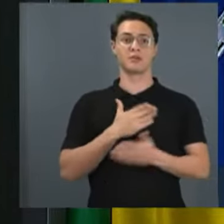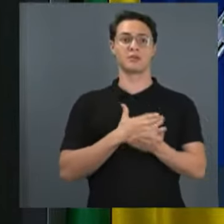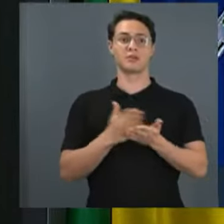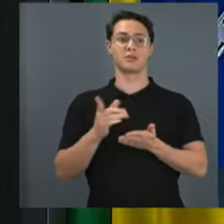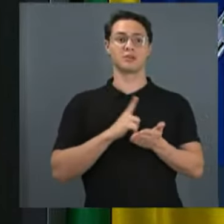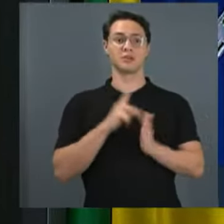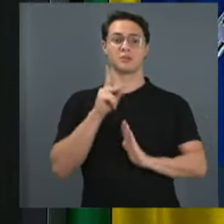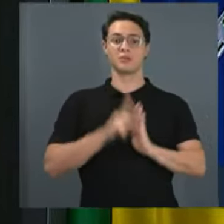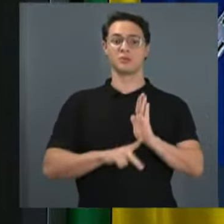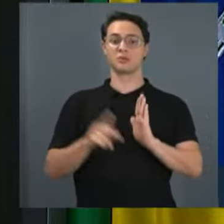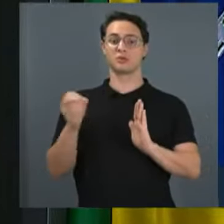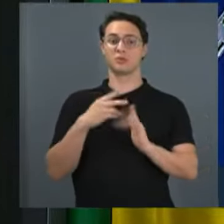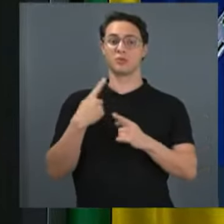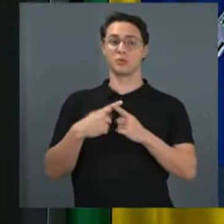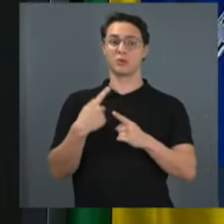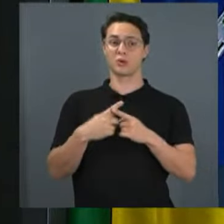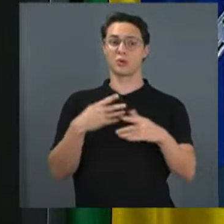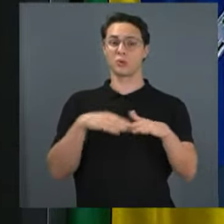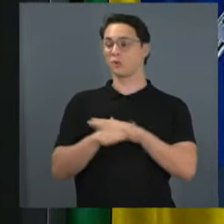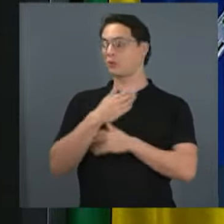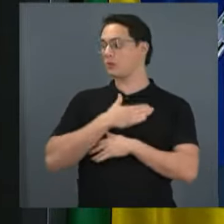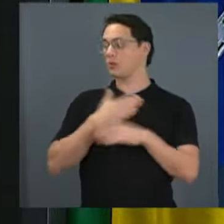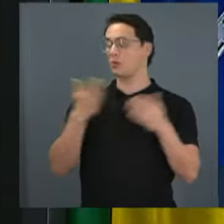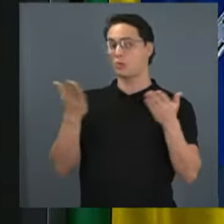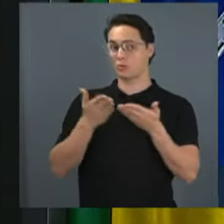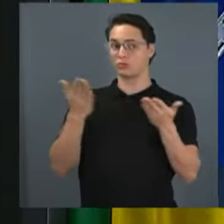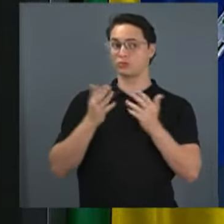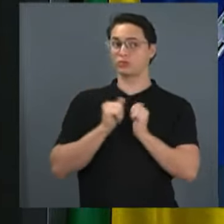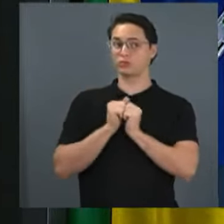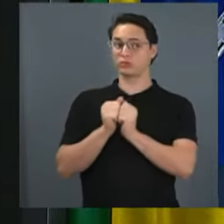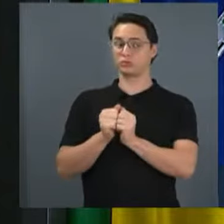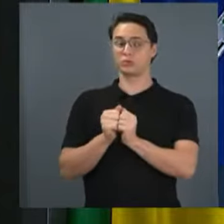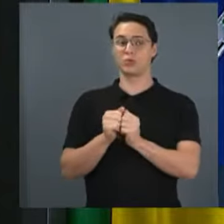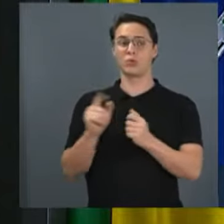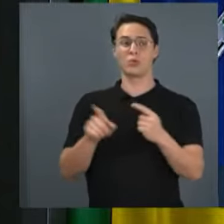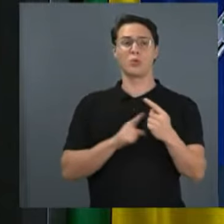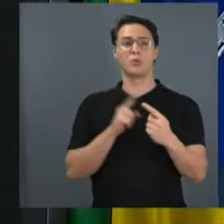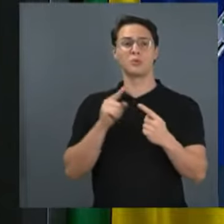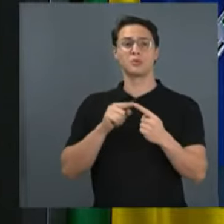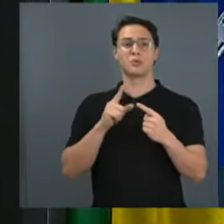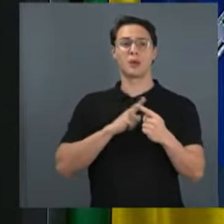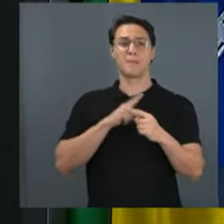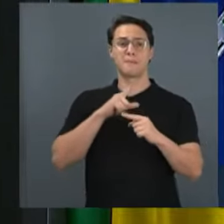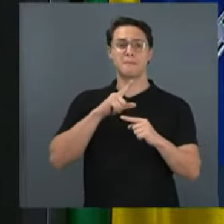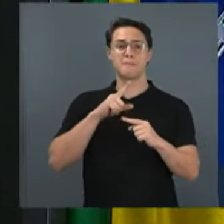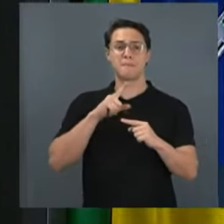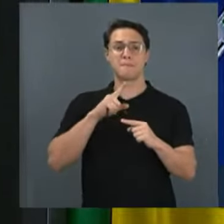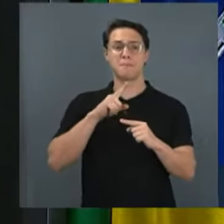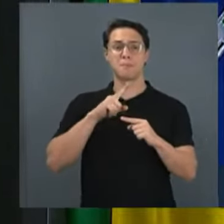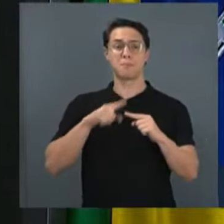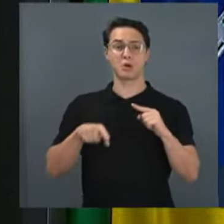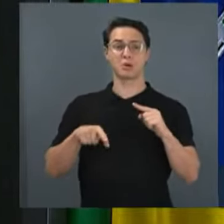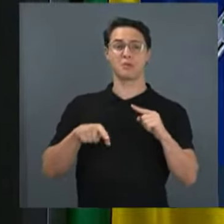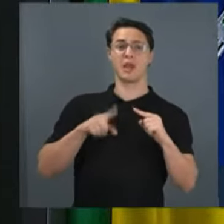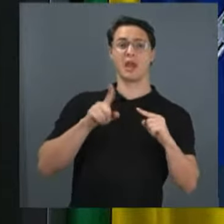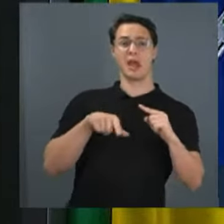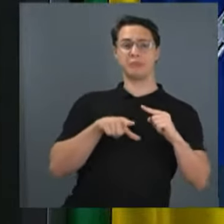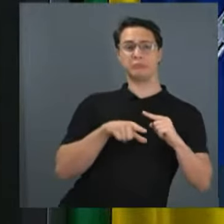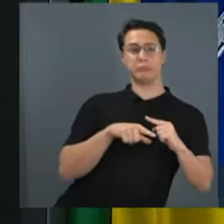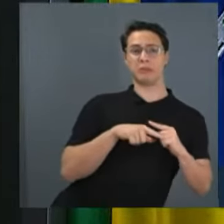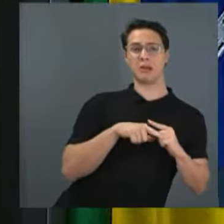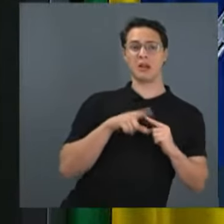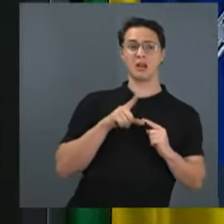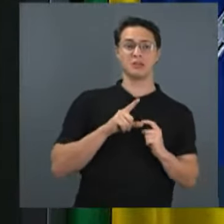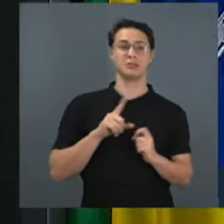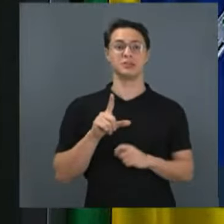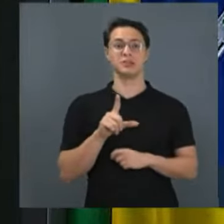arquivado o meu, hoje, junto, estava tramitando junto, para proibir as bets. Mas é uma chance. Que se